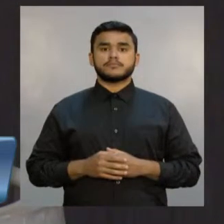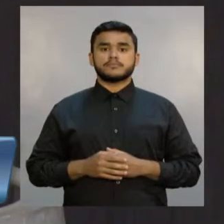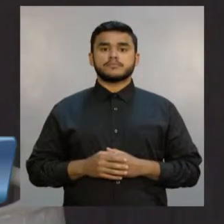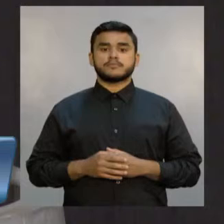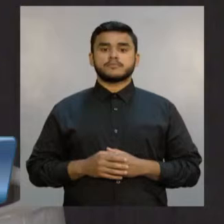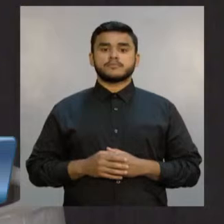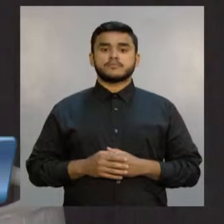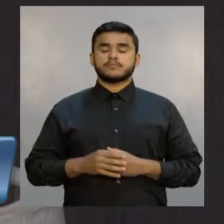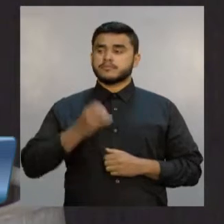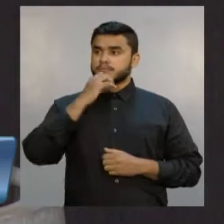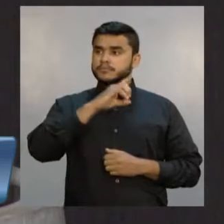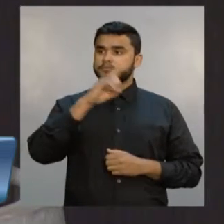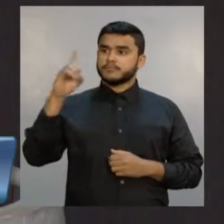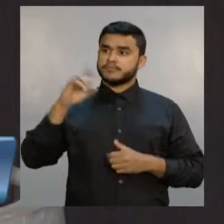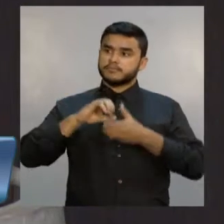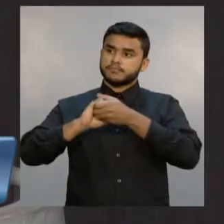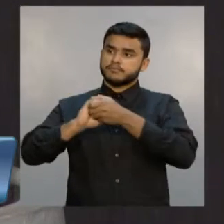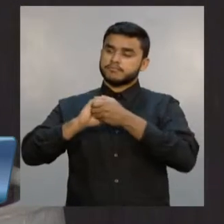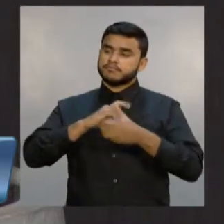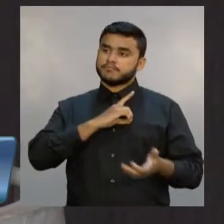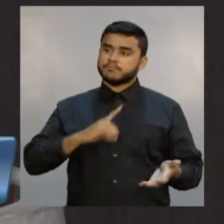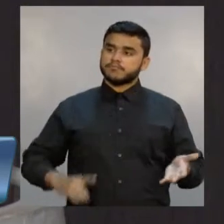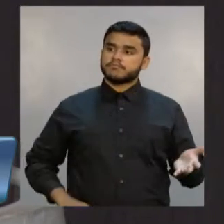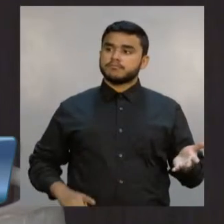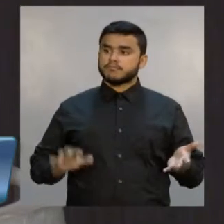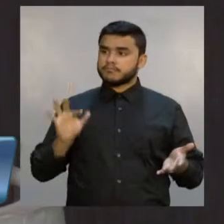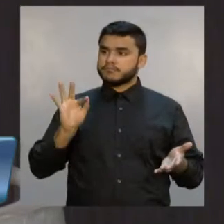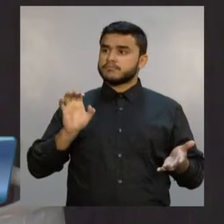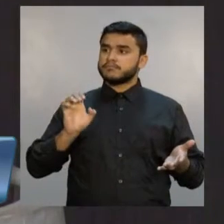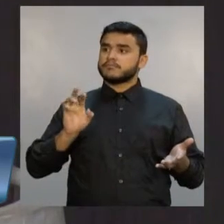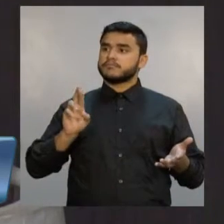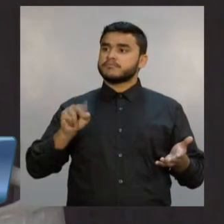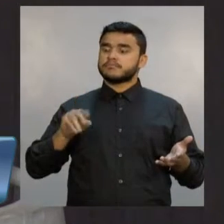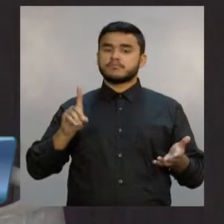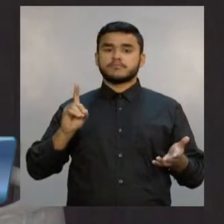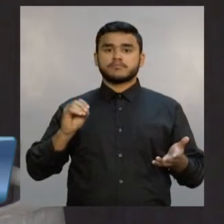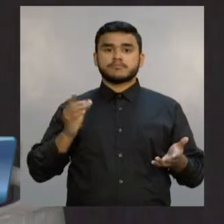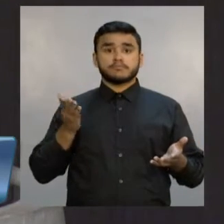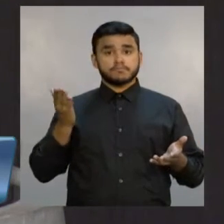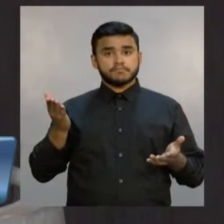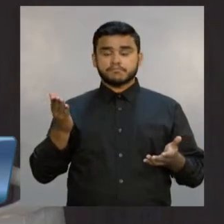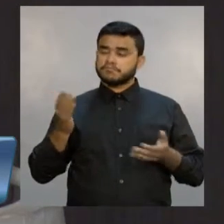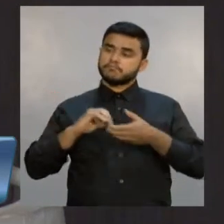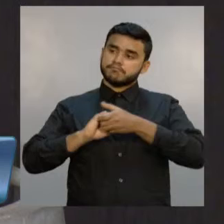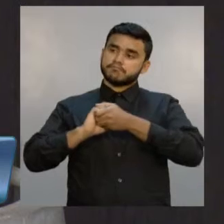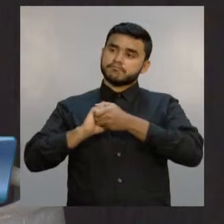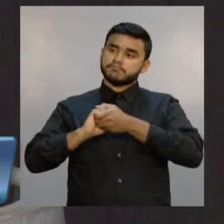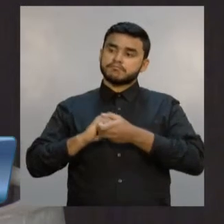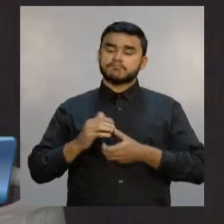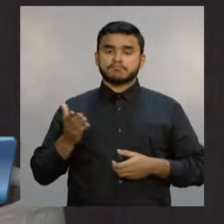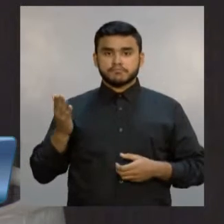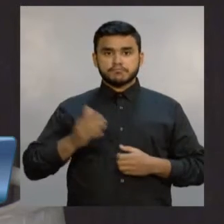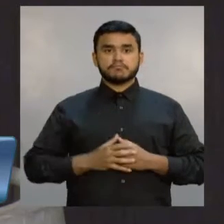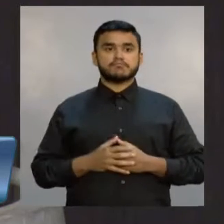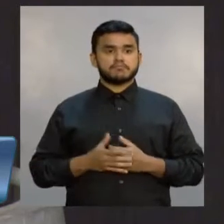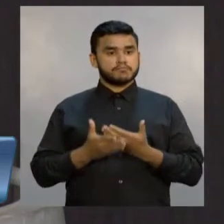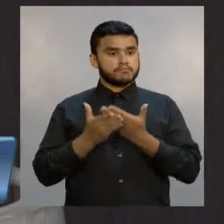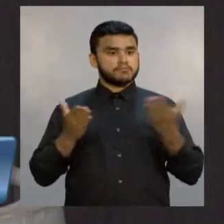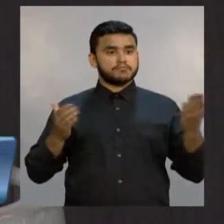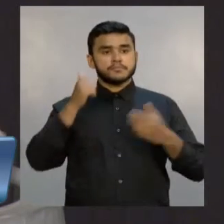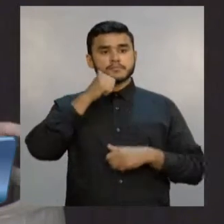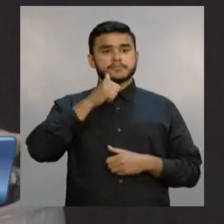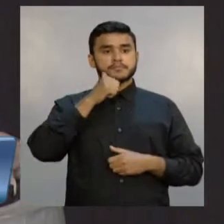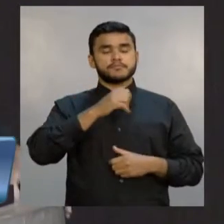Bom dia, senhor deputado, deputado Fernando Santana. Bom dia, senhoras